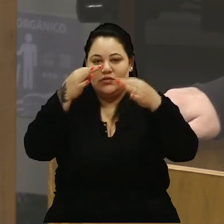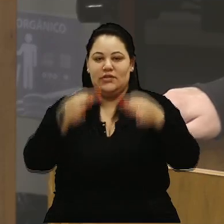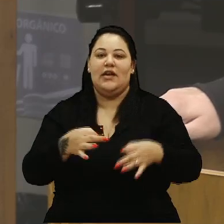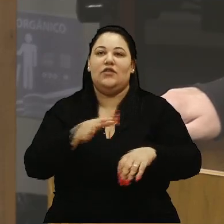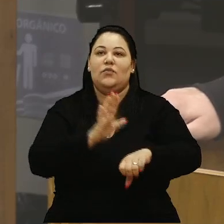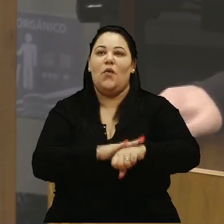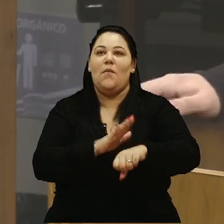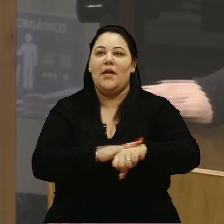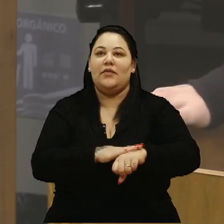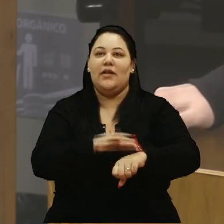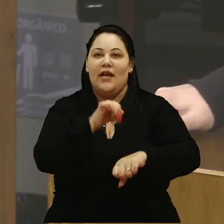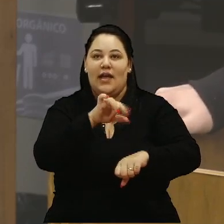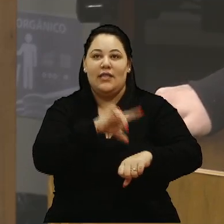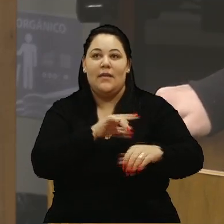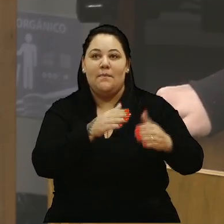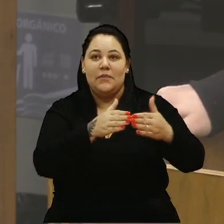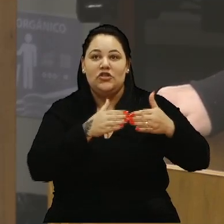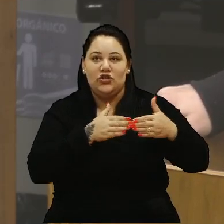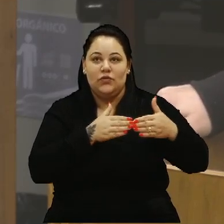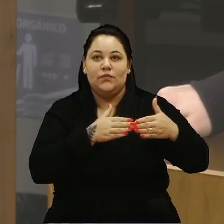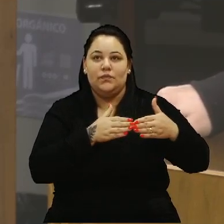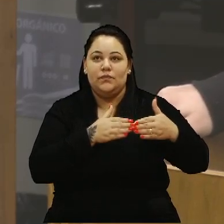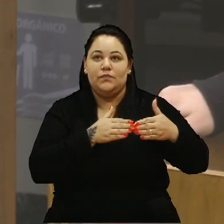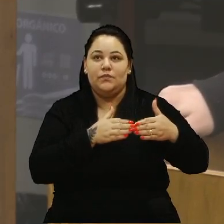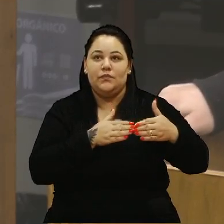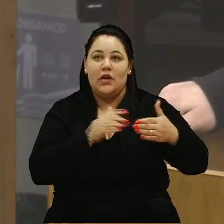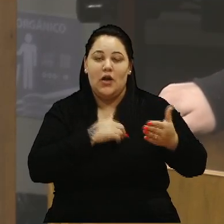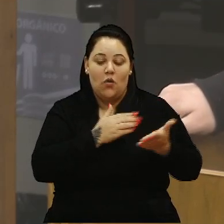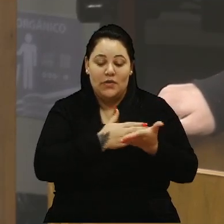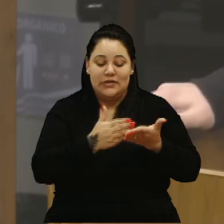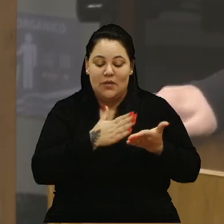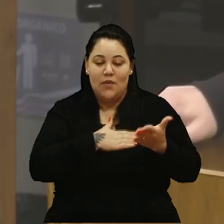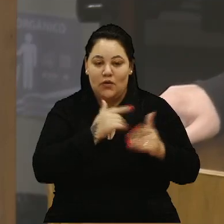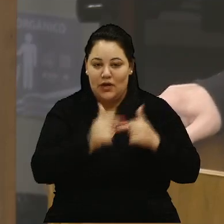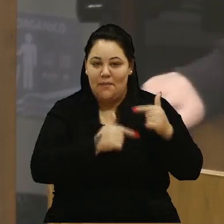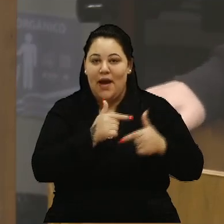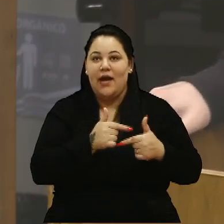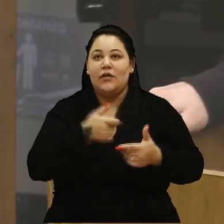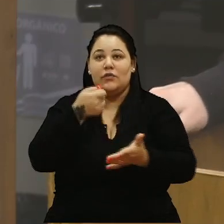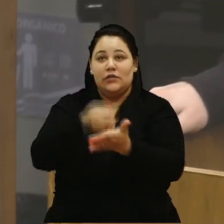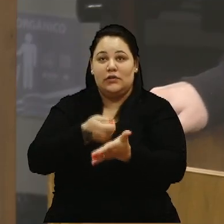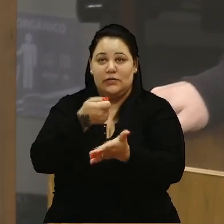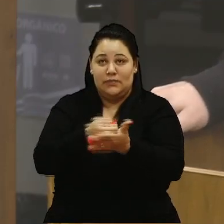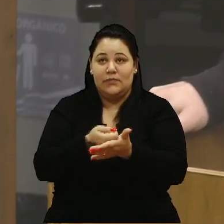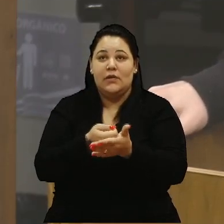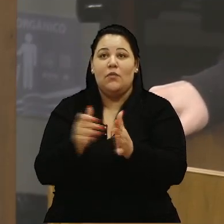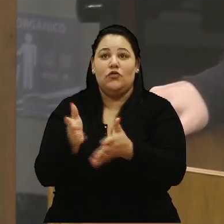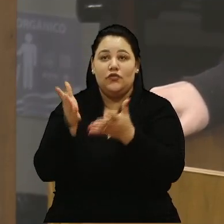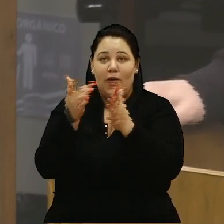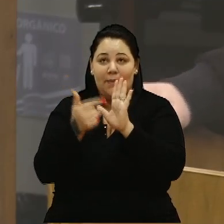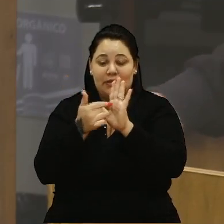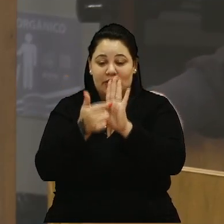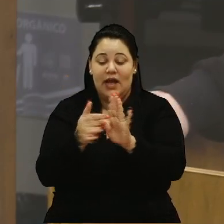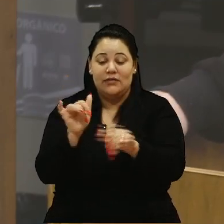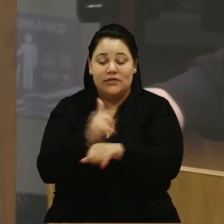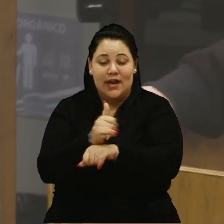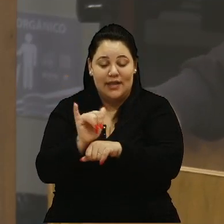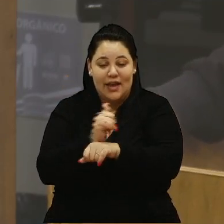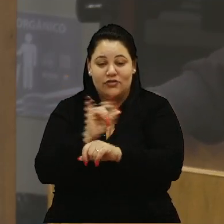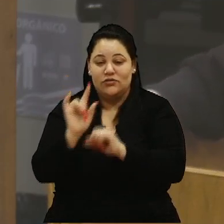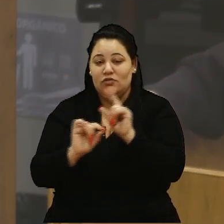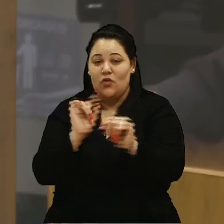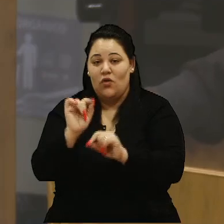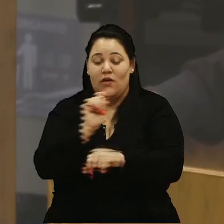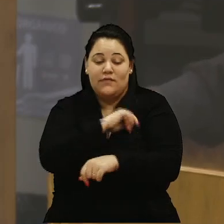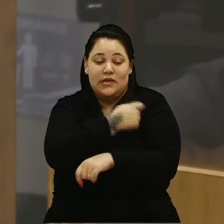é requerer uma licença. Desde que eu assumi o meu mandato, eu tenho tentado ser muito propositivo, apresentado saídas alternativas e